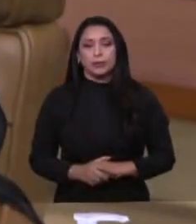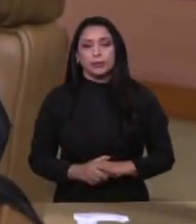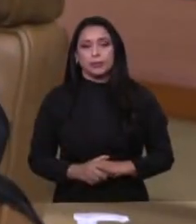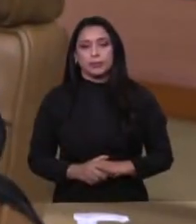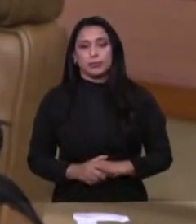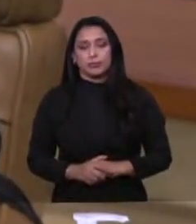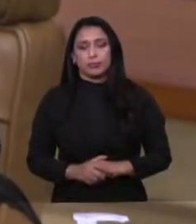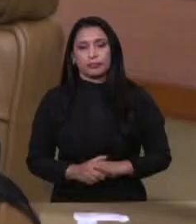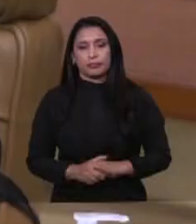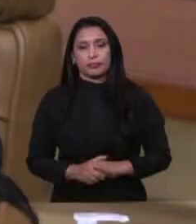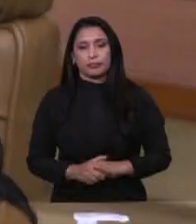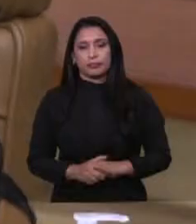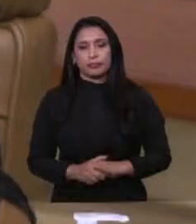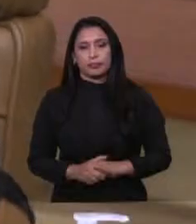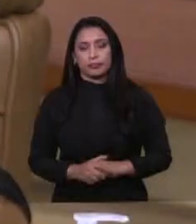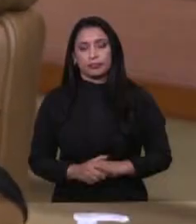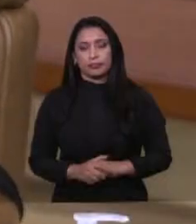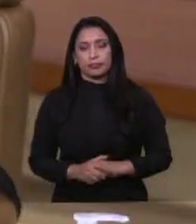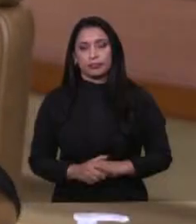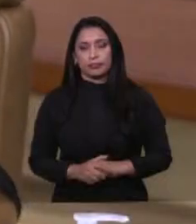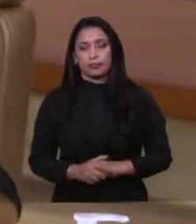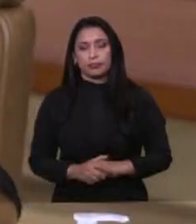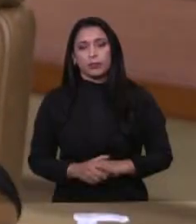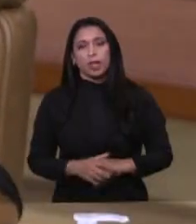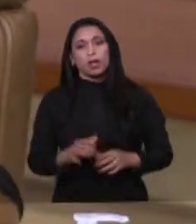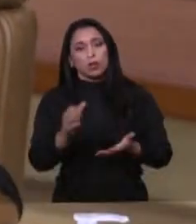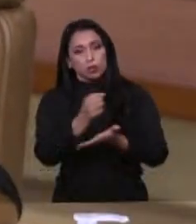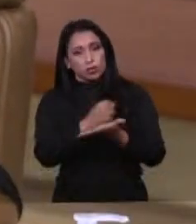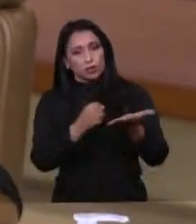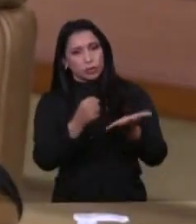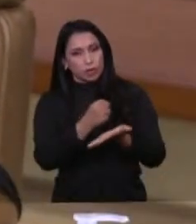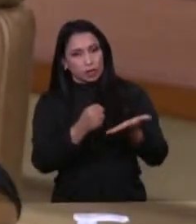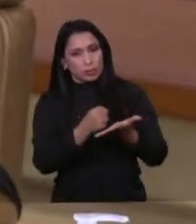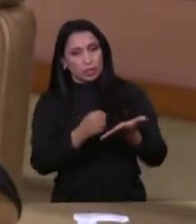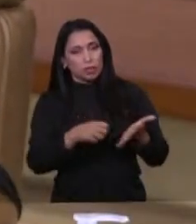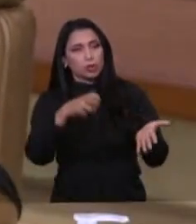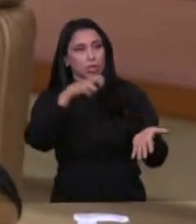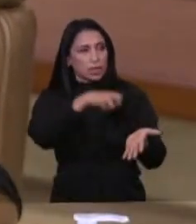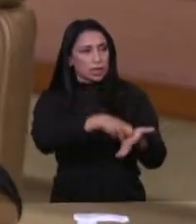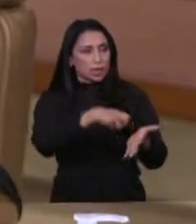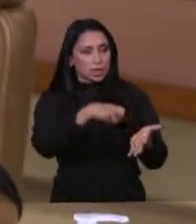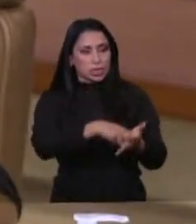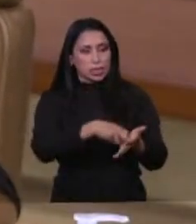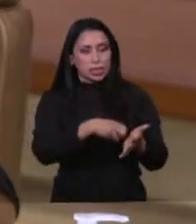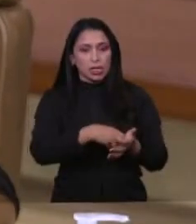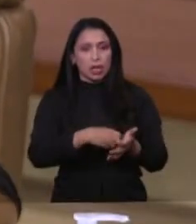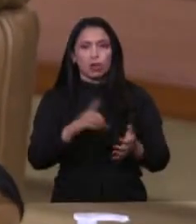Eu vou, então, trago aqui os fundamentos para a condenação nos crimes de dano